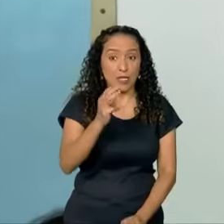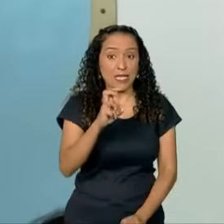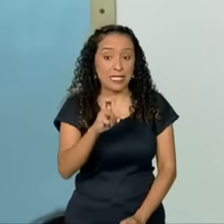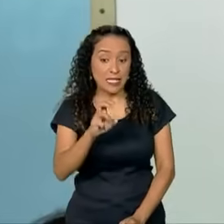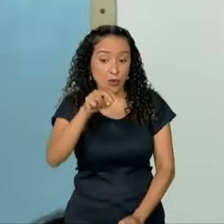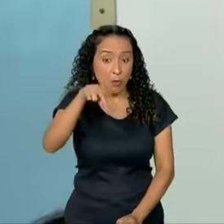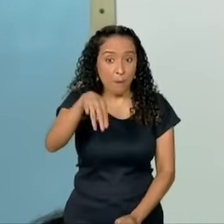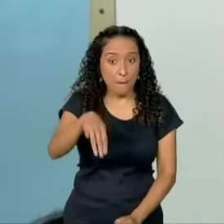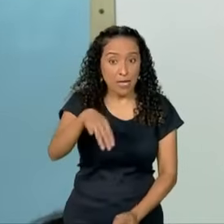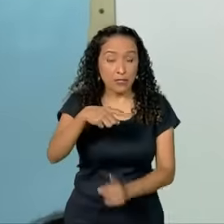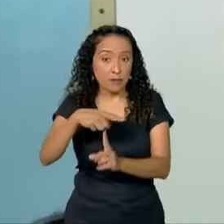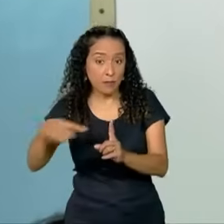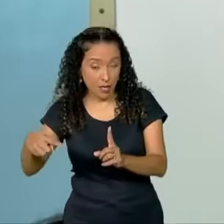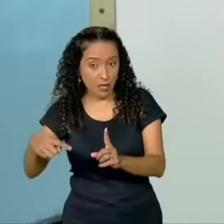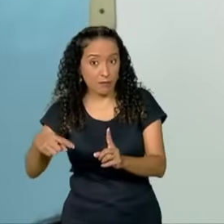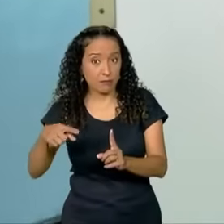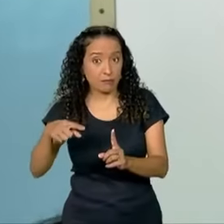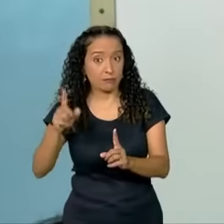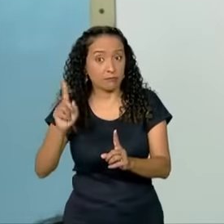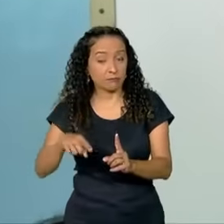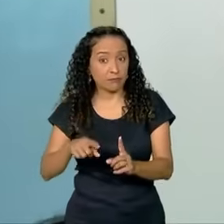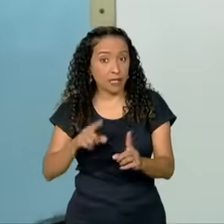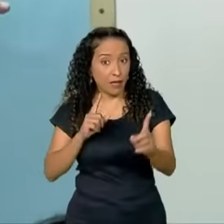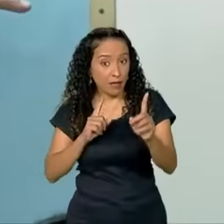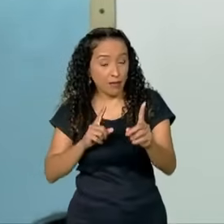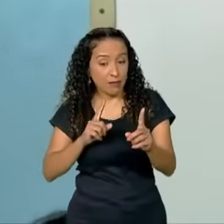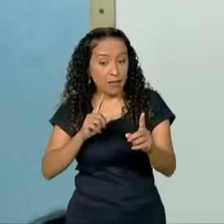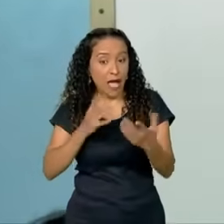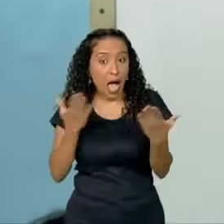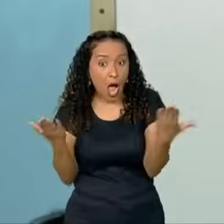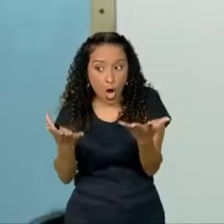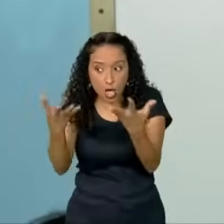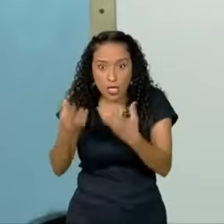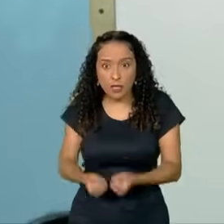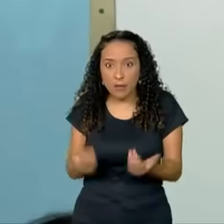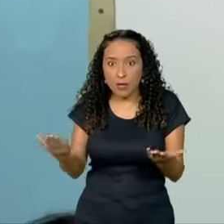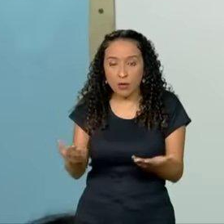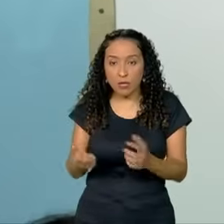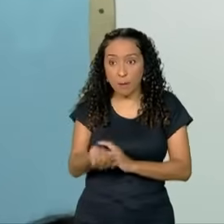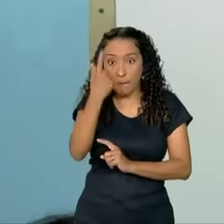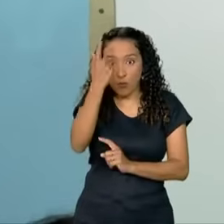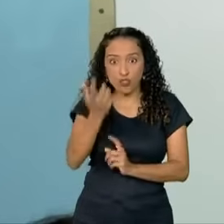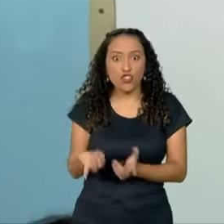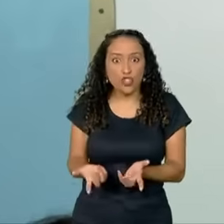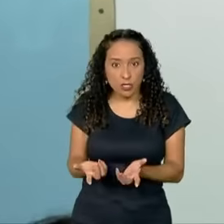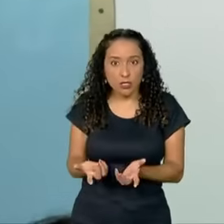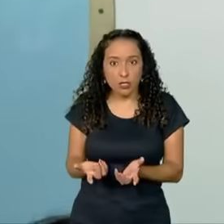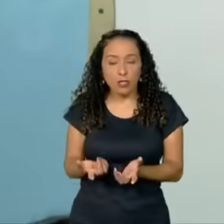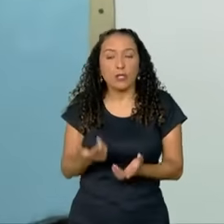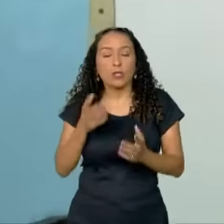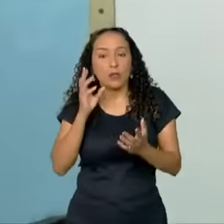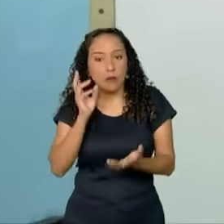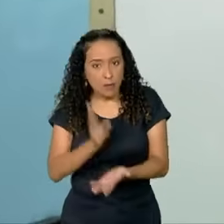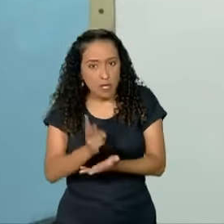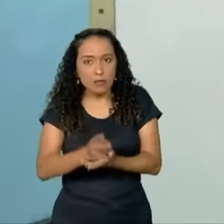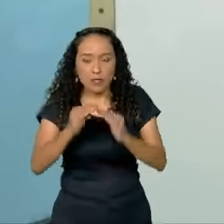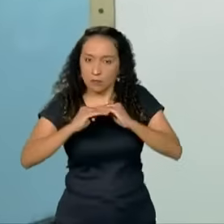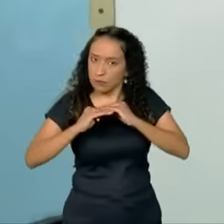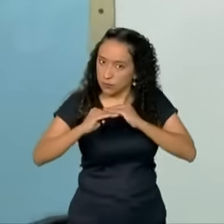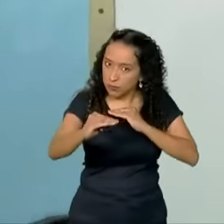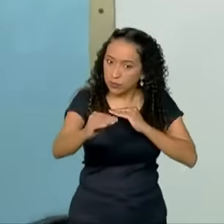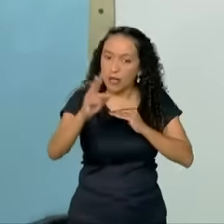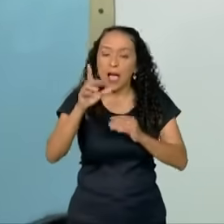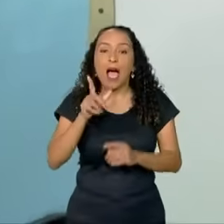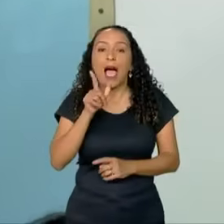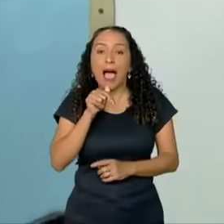5,5 metros. Essa é a previsão agora que eu recebi, agora nesse momento, 12h. Então, mesmo que estabilize,